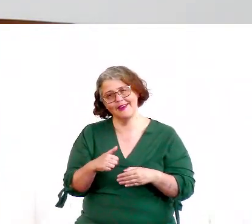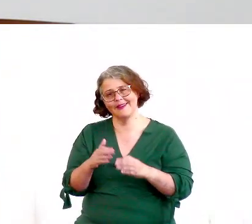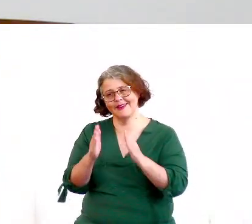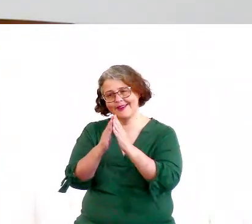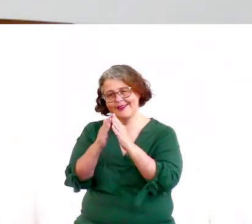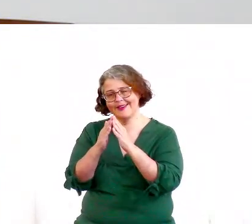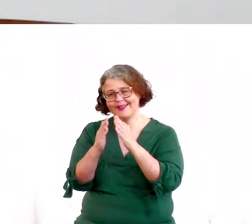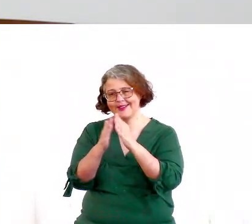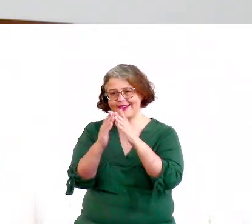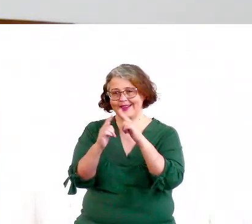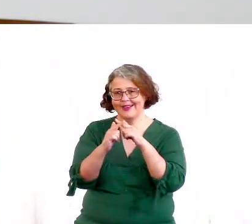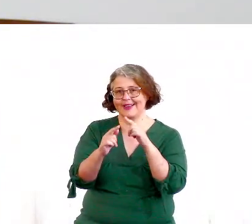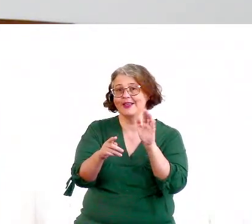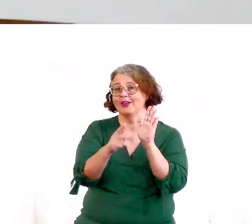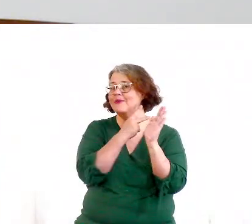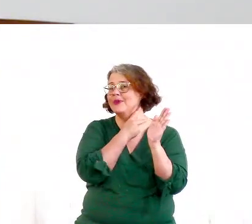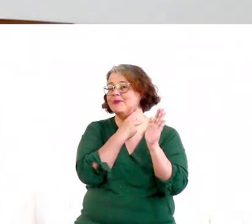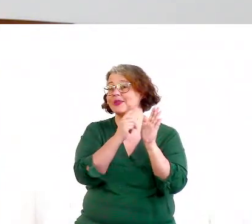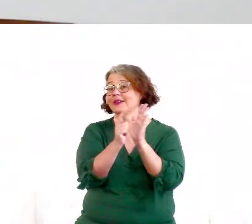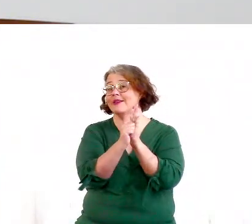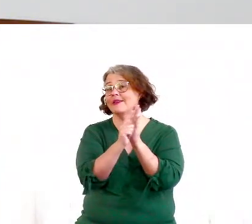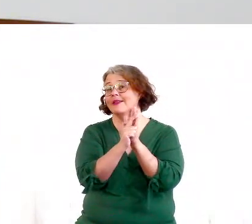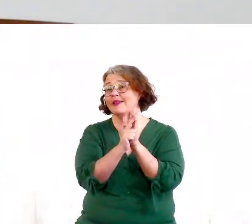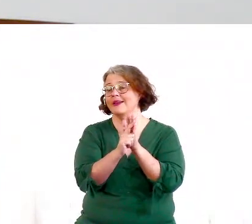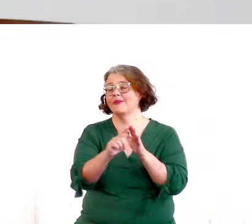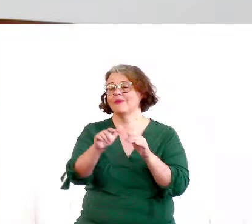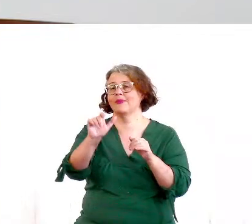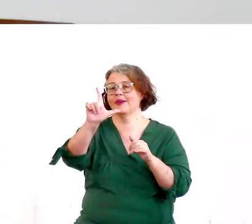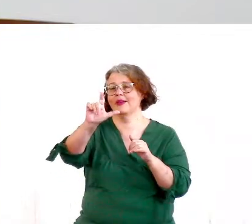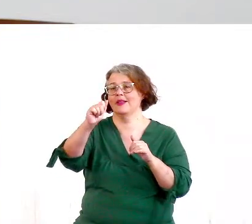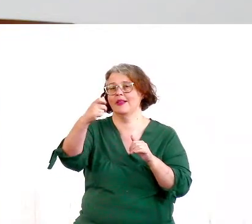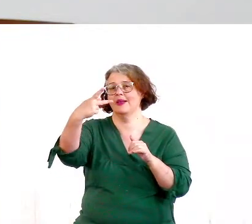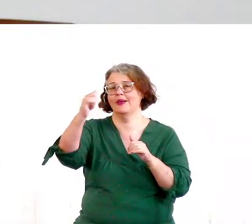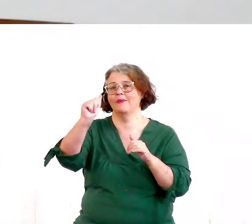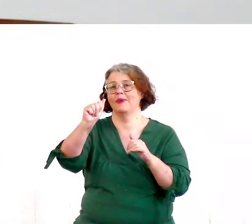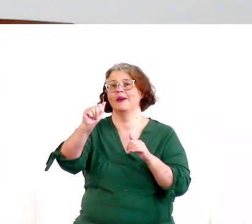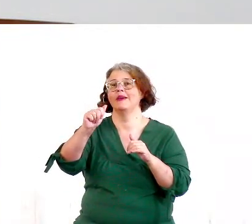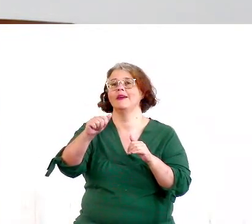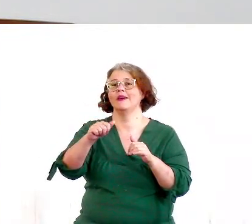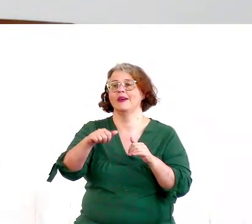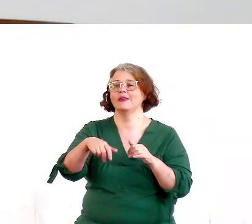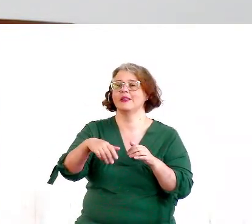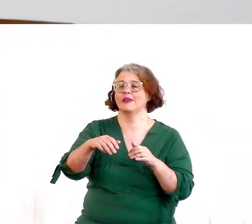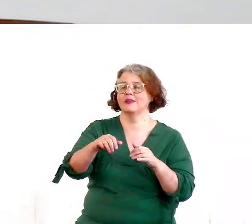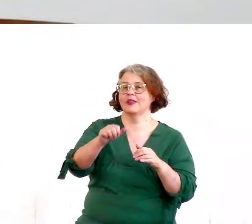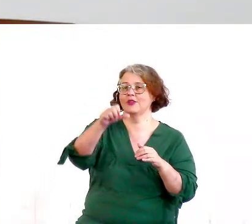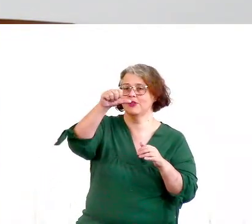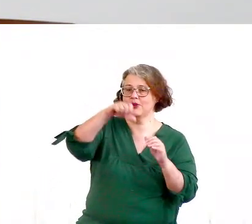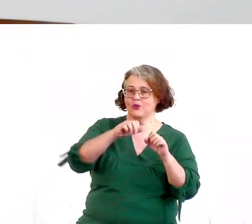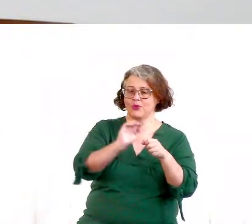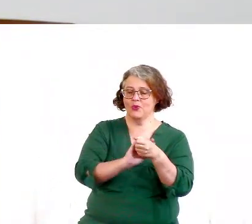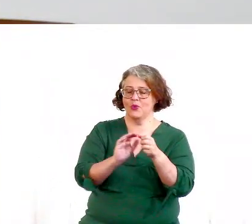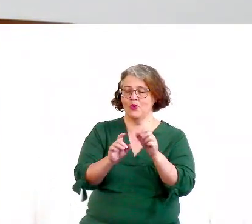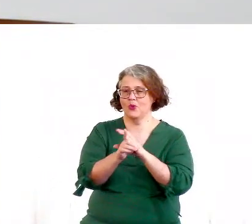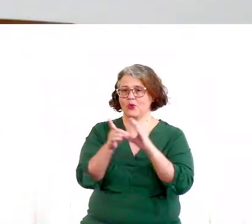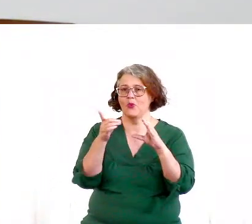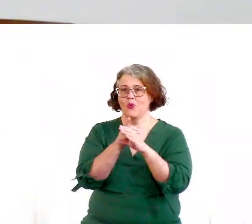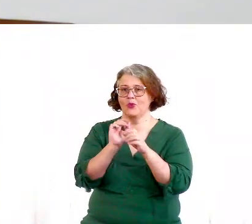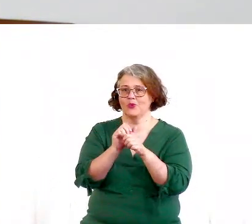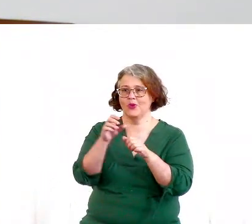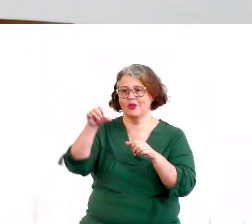Paulo, você e sua família, sempre aos domingos pela manhã, culto às 9 horas da manhã, logo depois, Escola Bíblica Dominical,